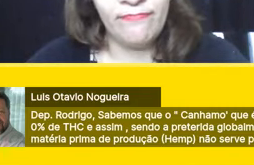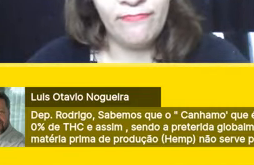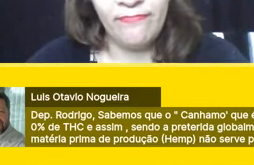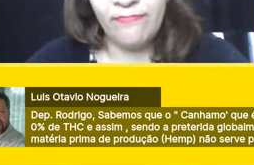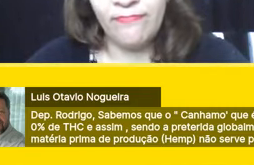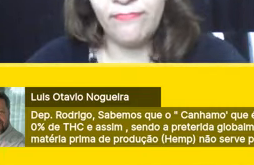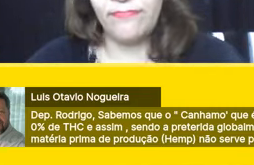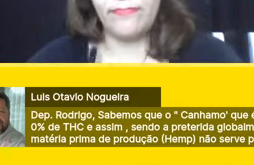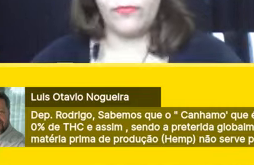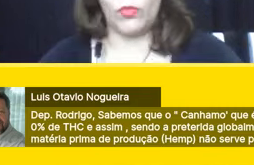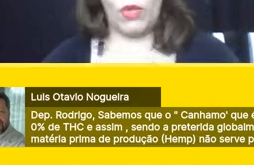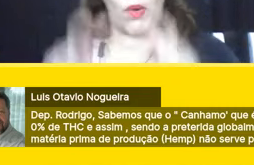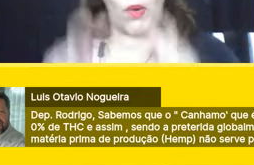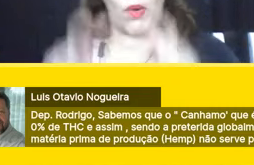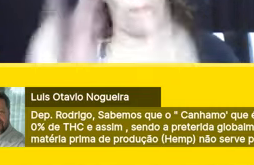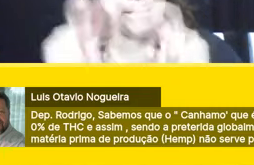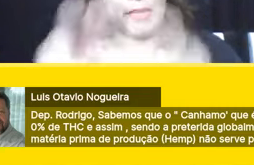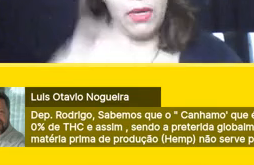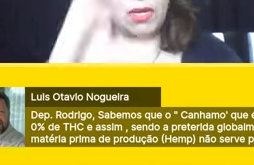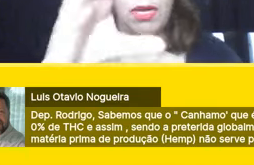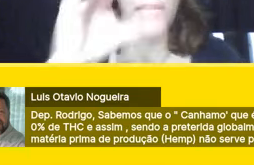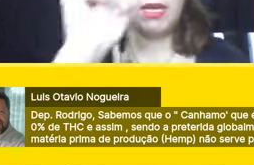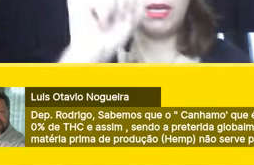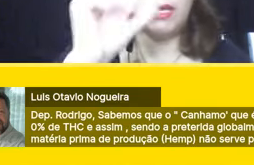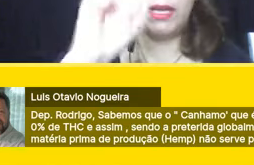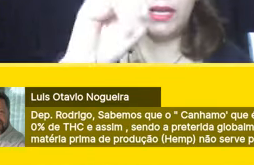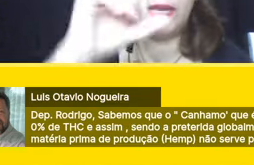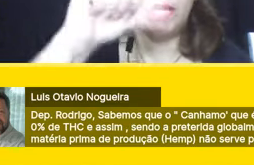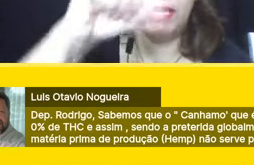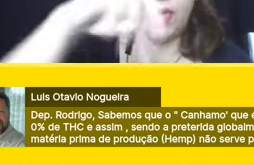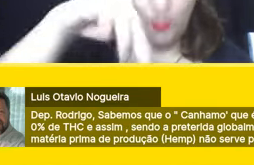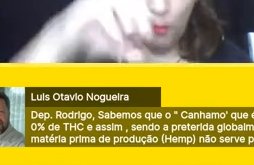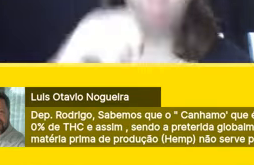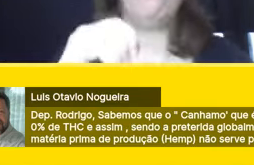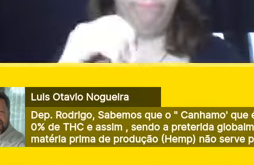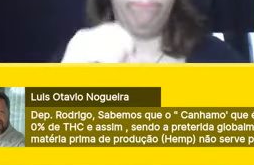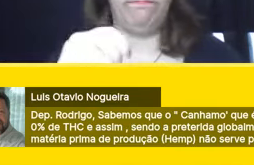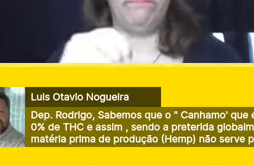O plantio do cânhamo é? Cânhamo, Cânhamo. isso.